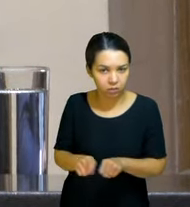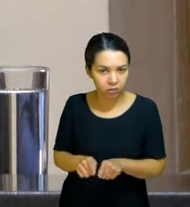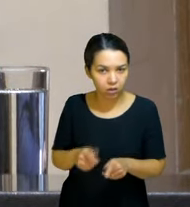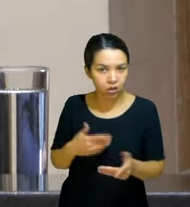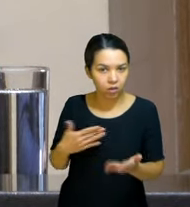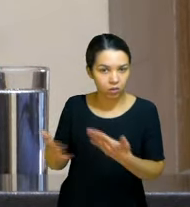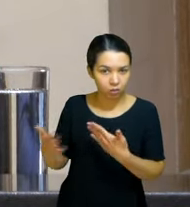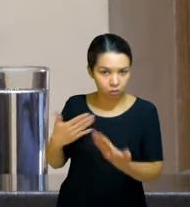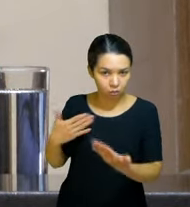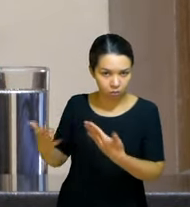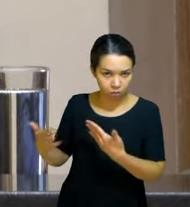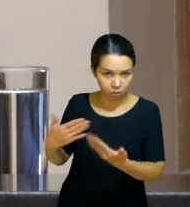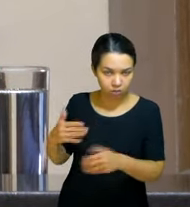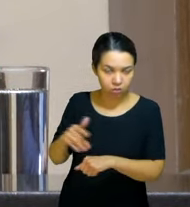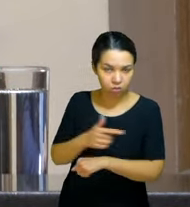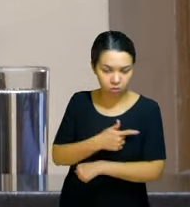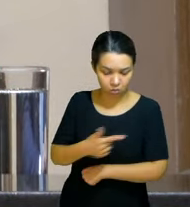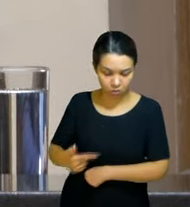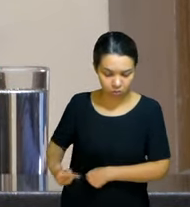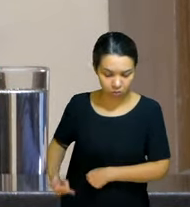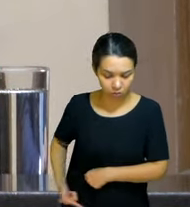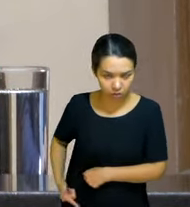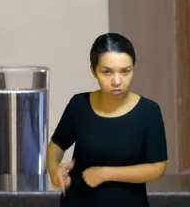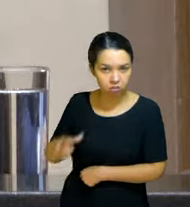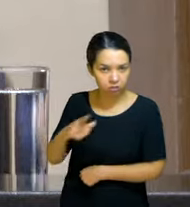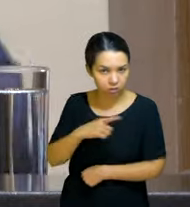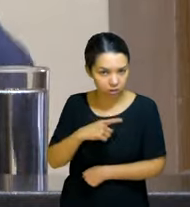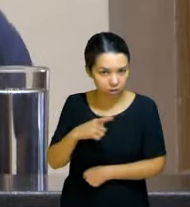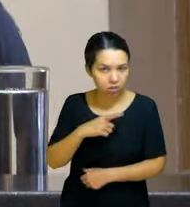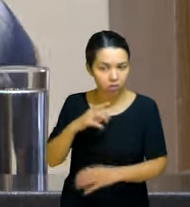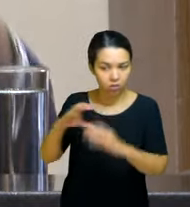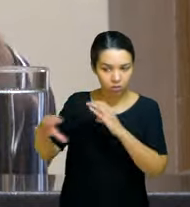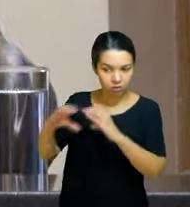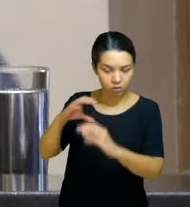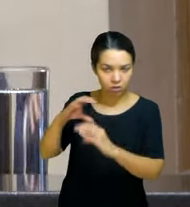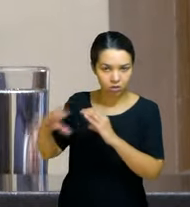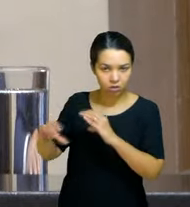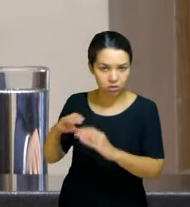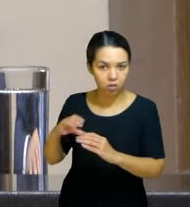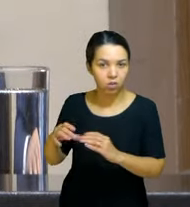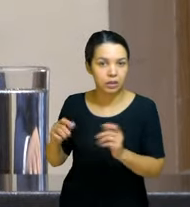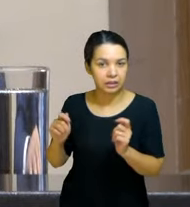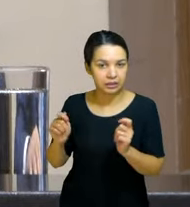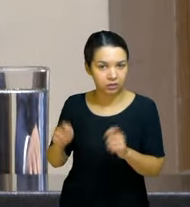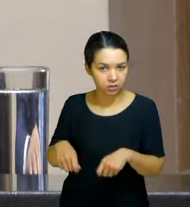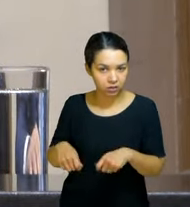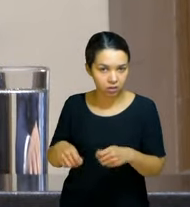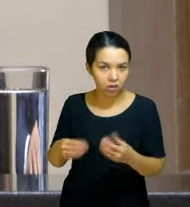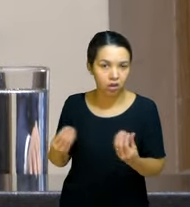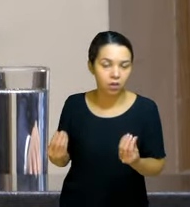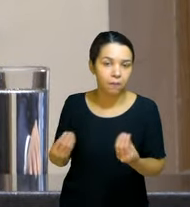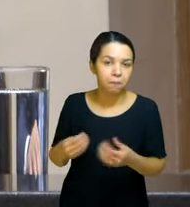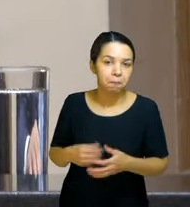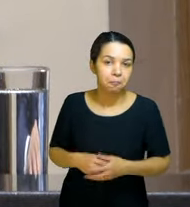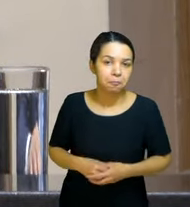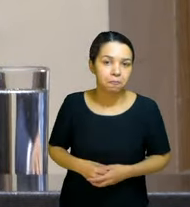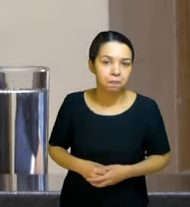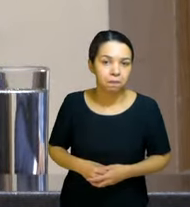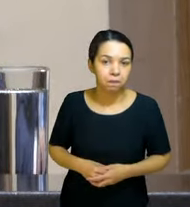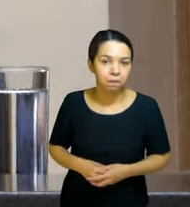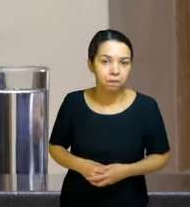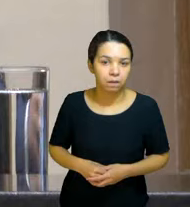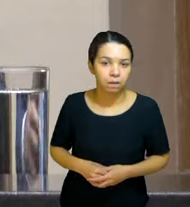com o governo ele exista, que tudo aquilo que puder ser colocado e puder